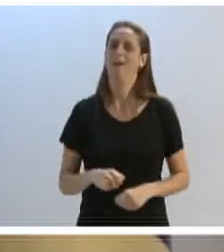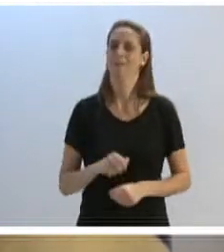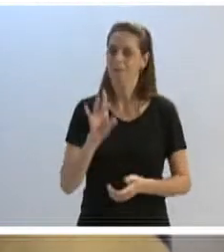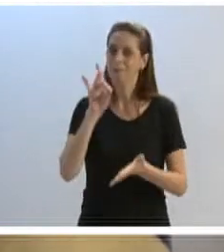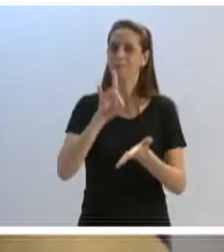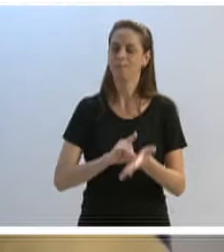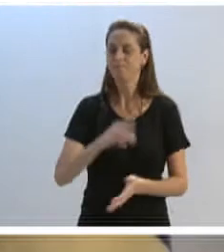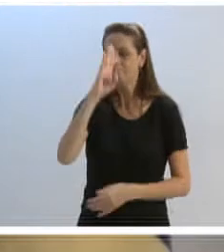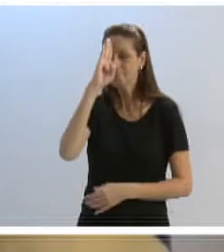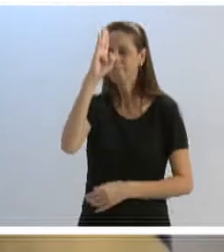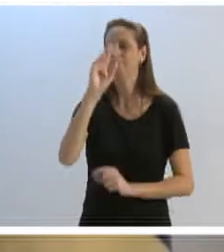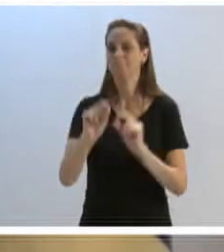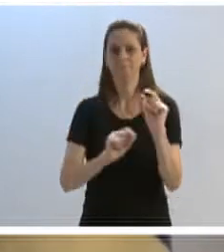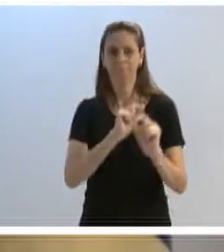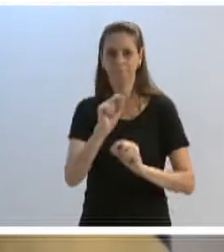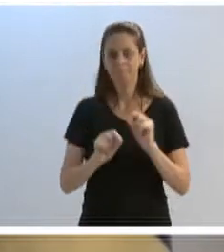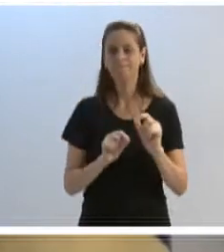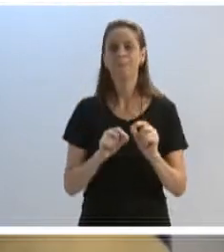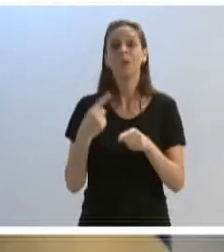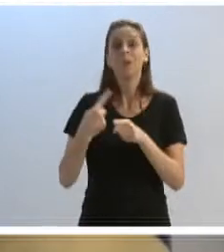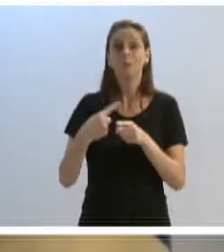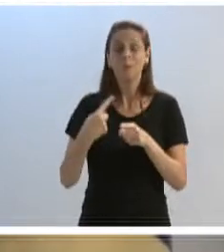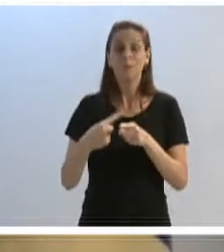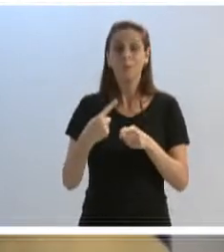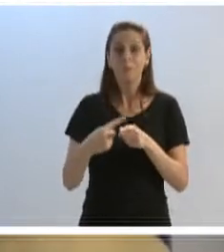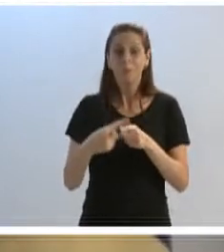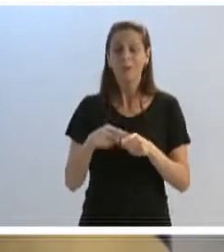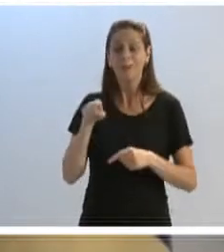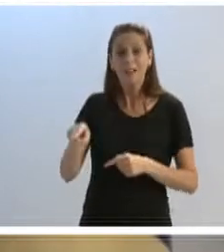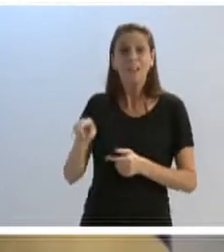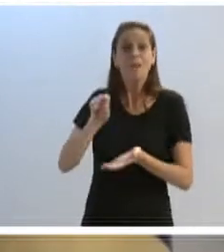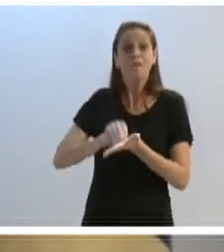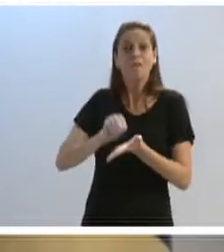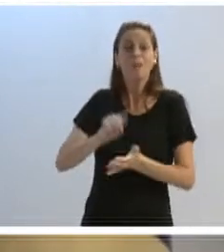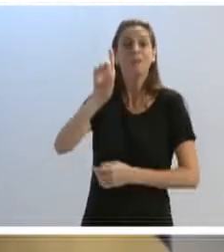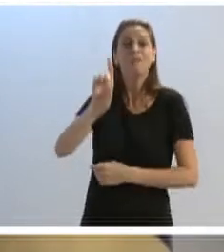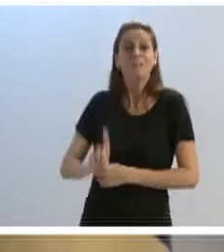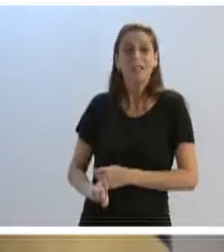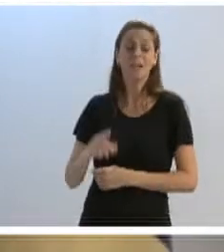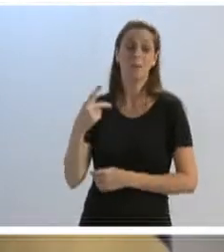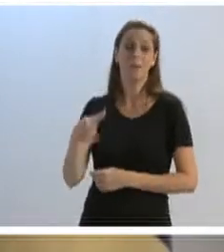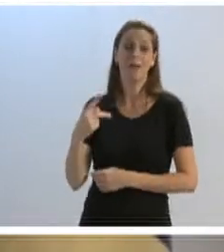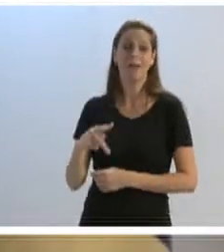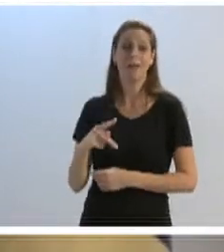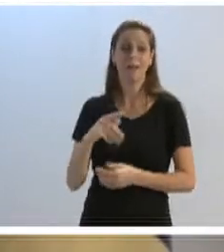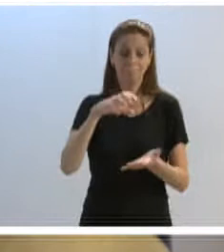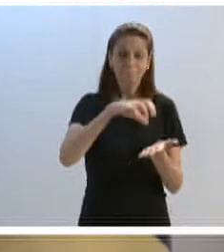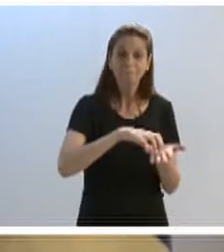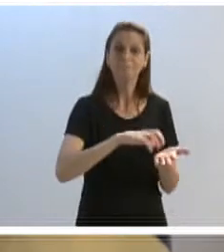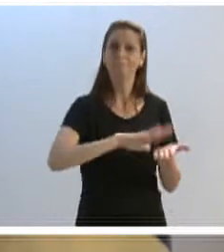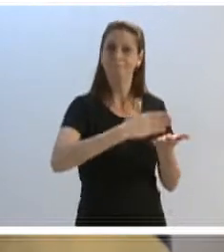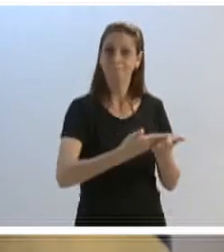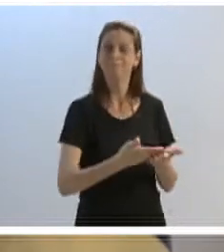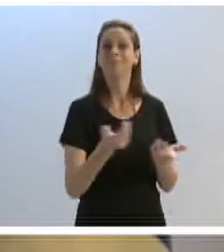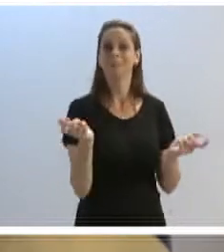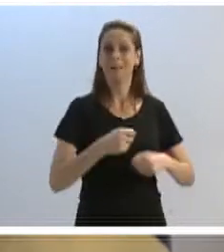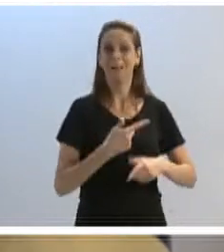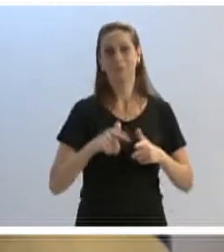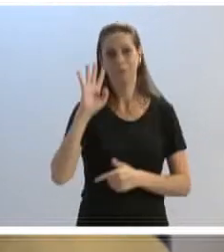principalmente, enfrentar as violações de direitos vivenciados por o segmento das